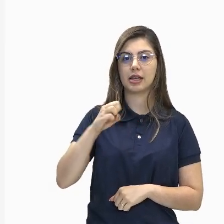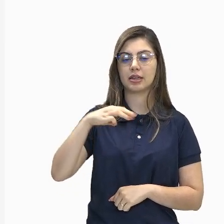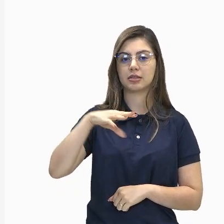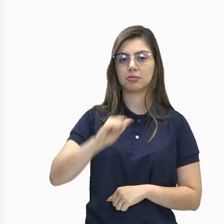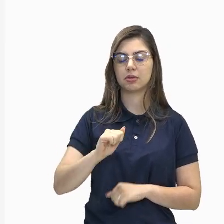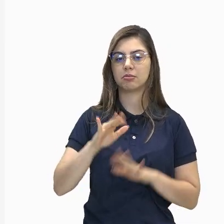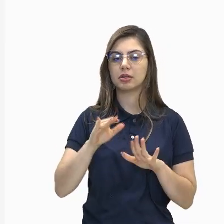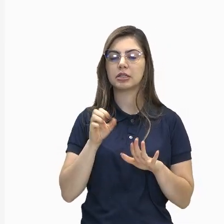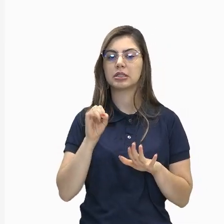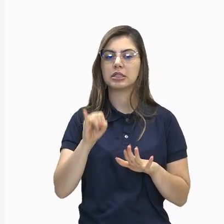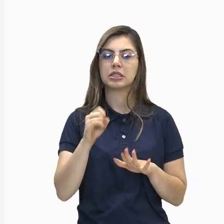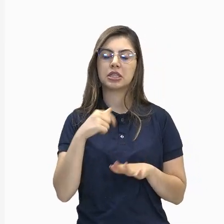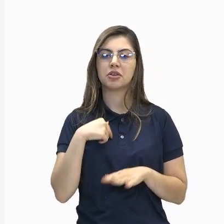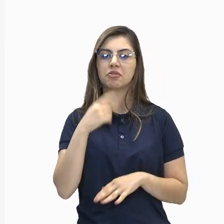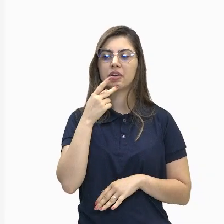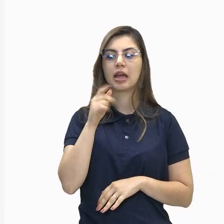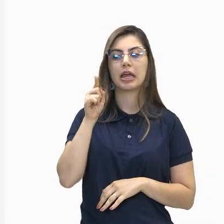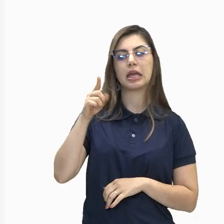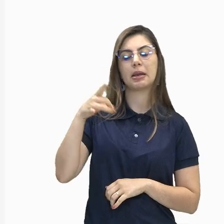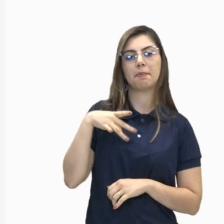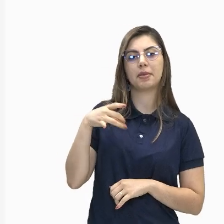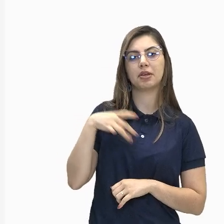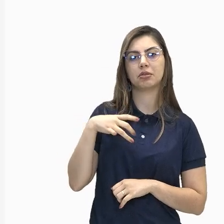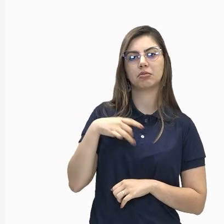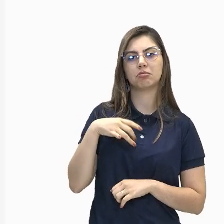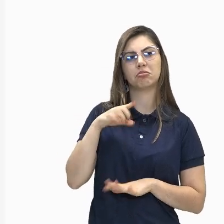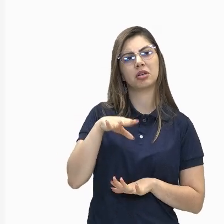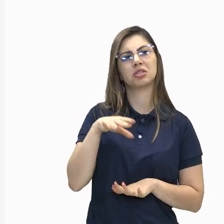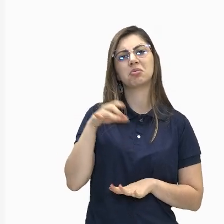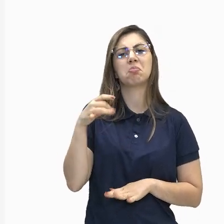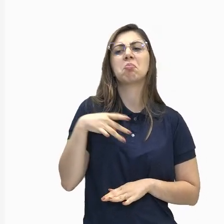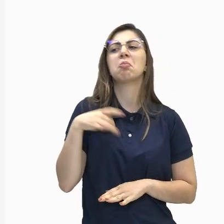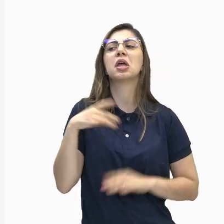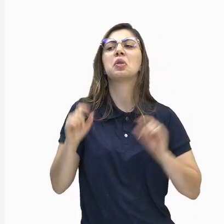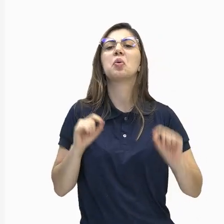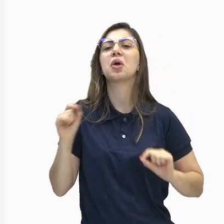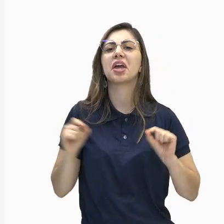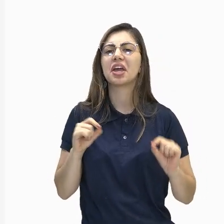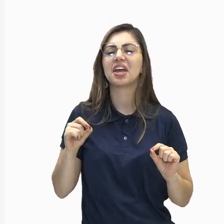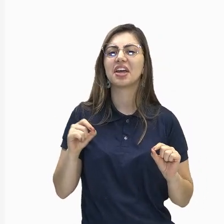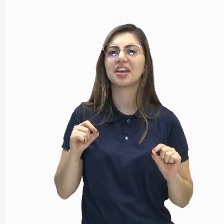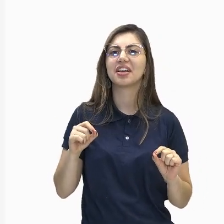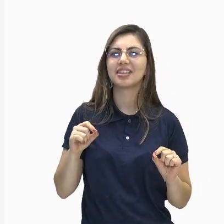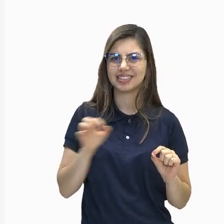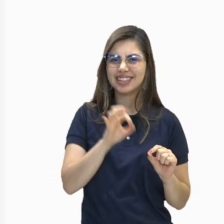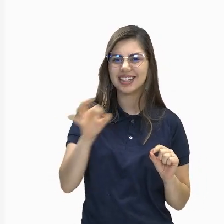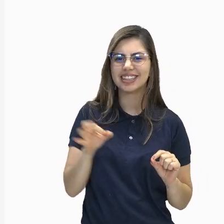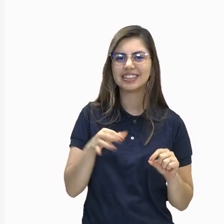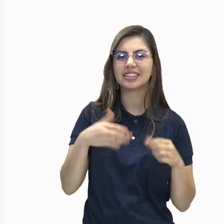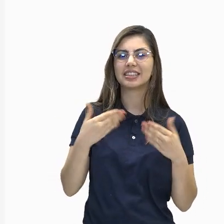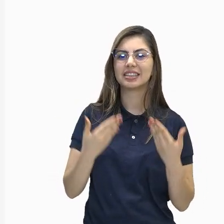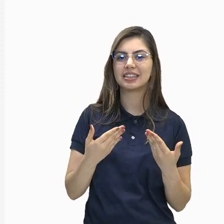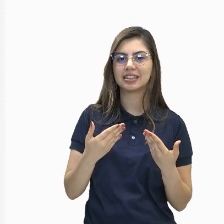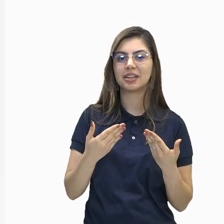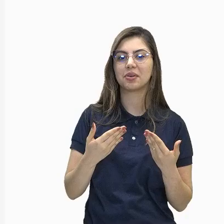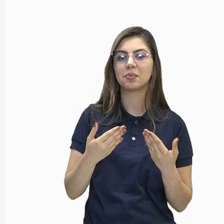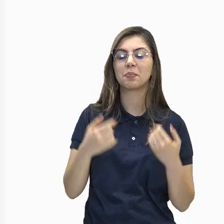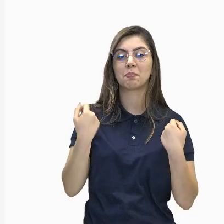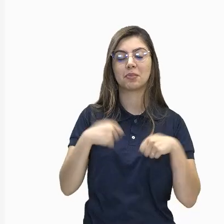aí uma informação, né? Vanessa tem medo. Você vai me perguntar, medo de quê? Certo? Então, percebo que de